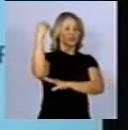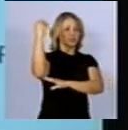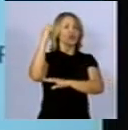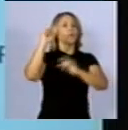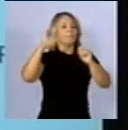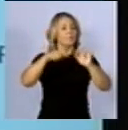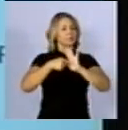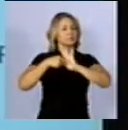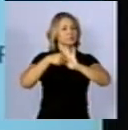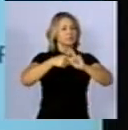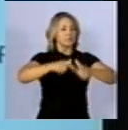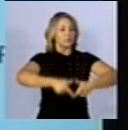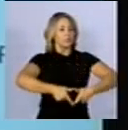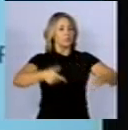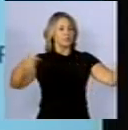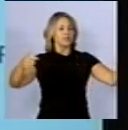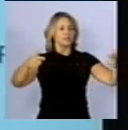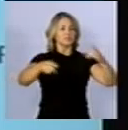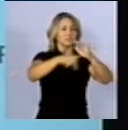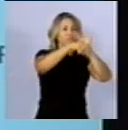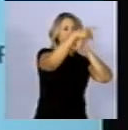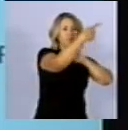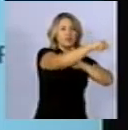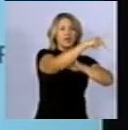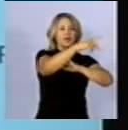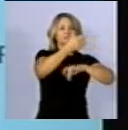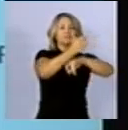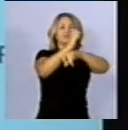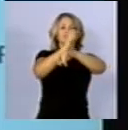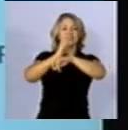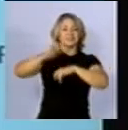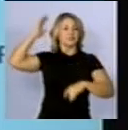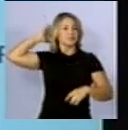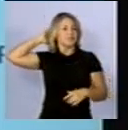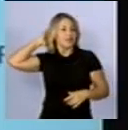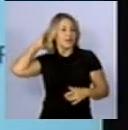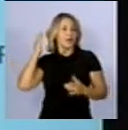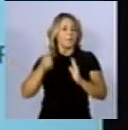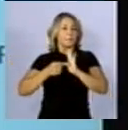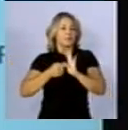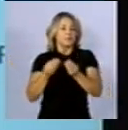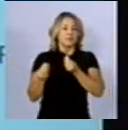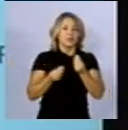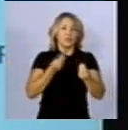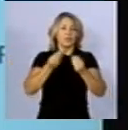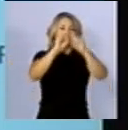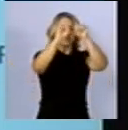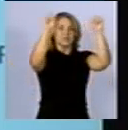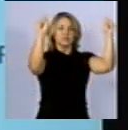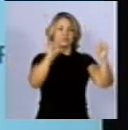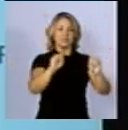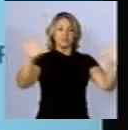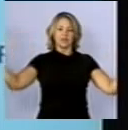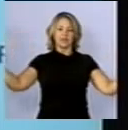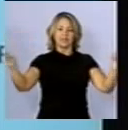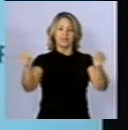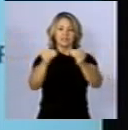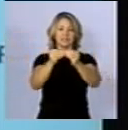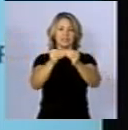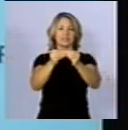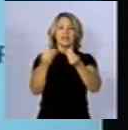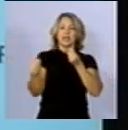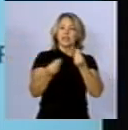geração eh no Pará. Isso para dar uma ideia de como esse sistema eh é integrado e como ele